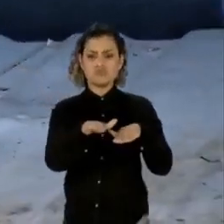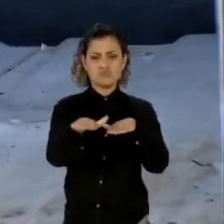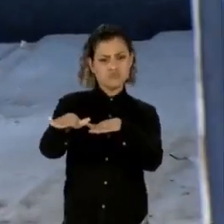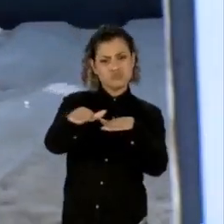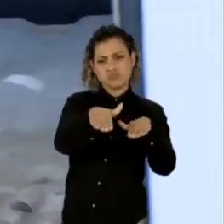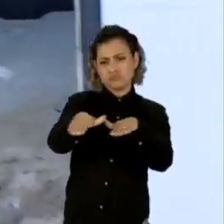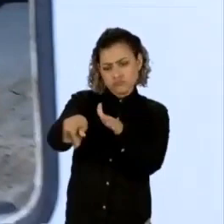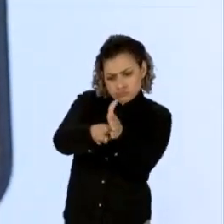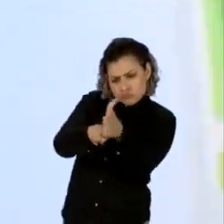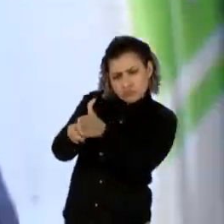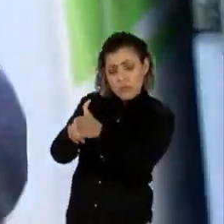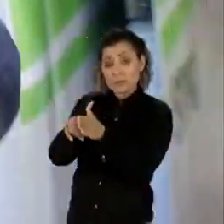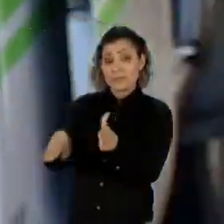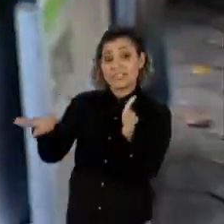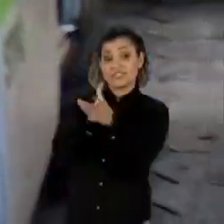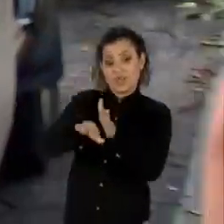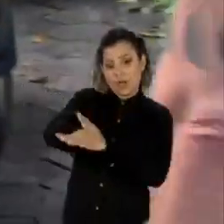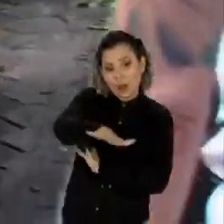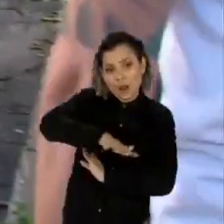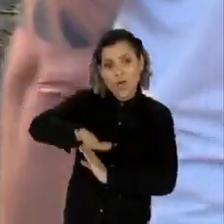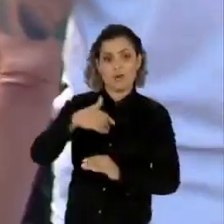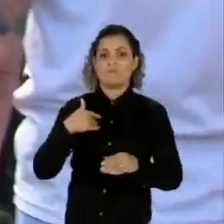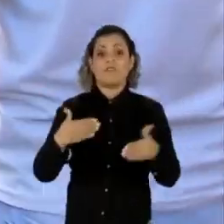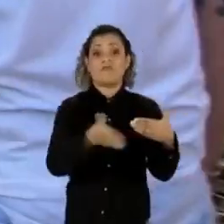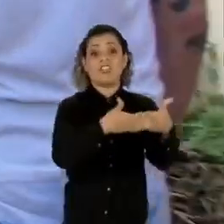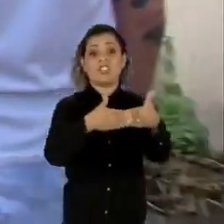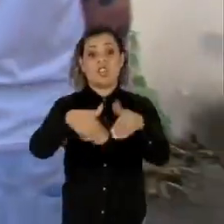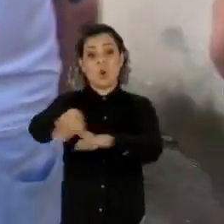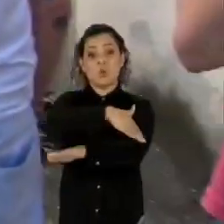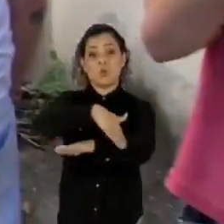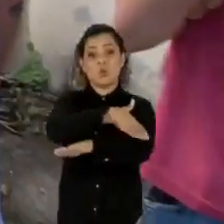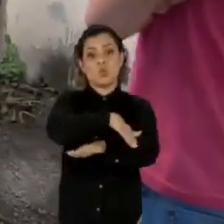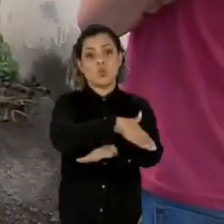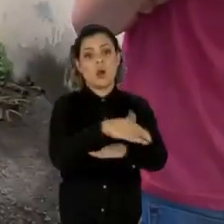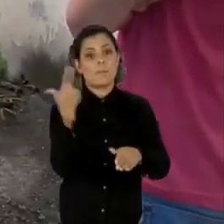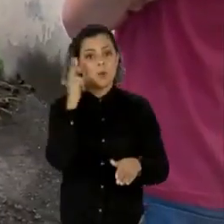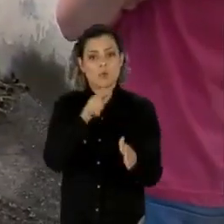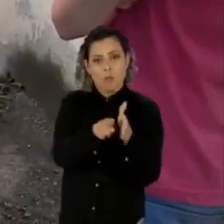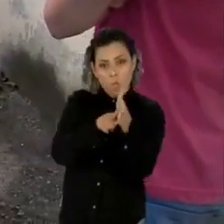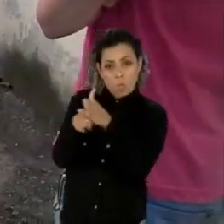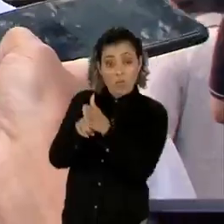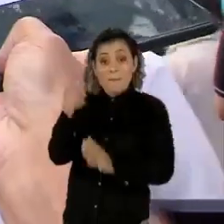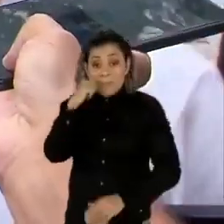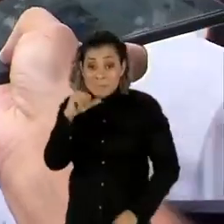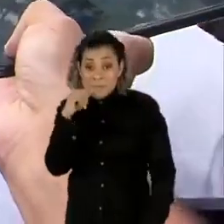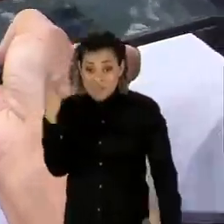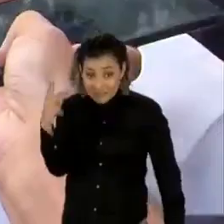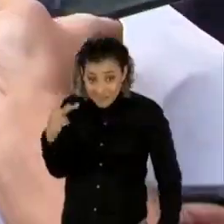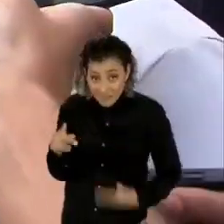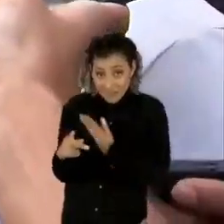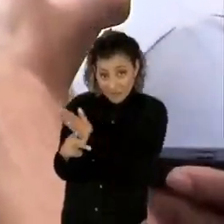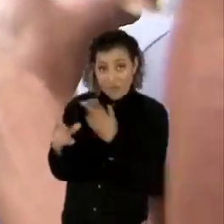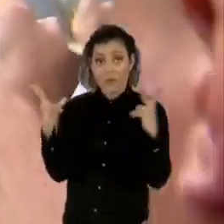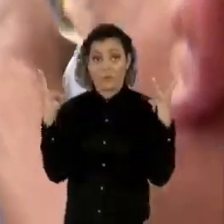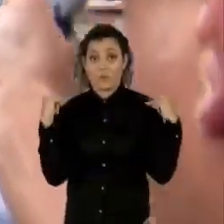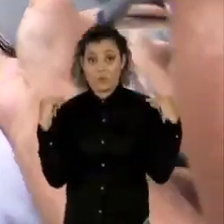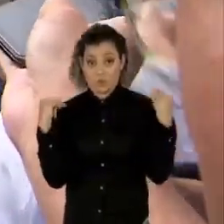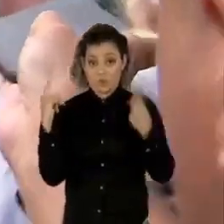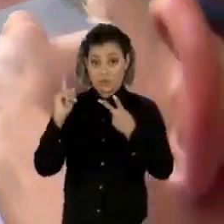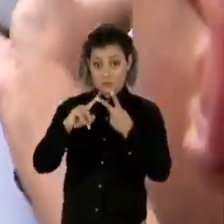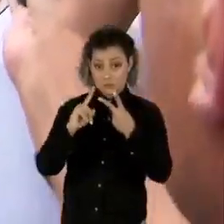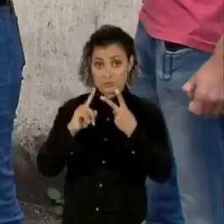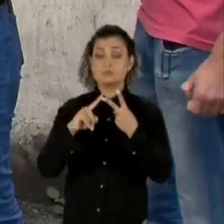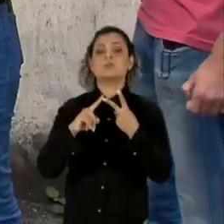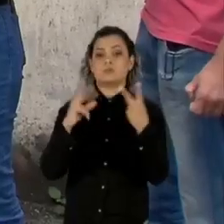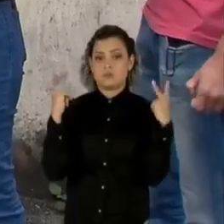para chegar até lá isolar a área para reconstituição a mãe de ágata o motorista da kombi onde elas